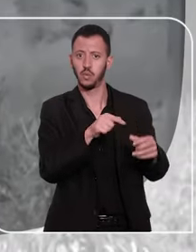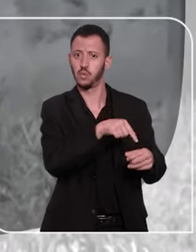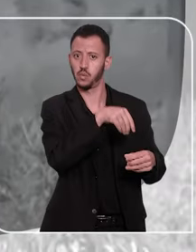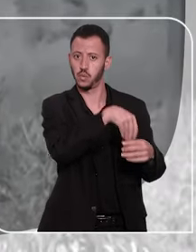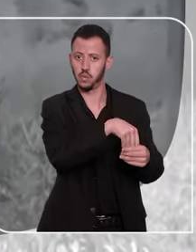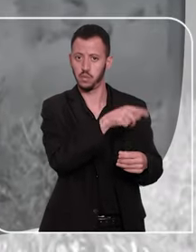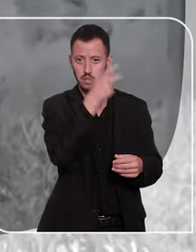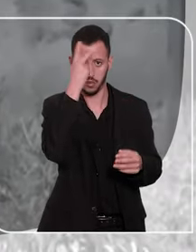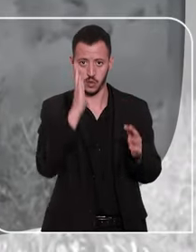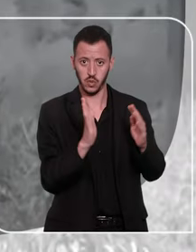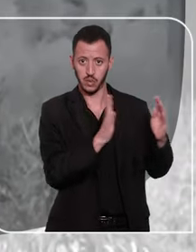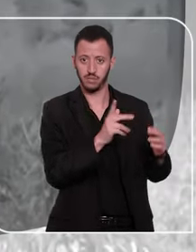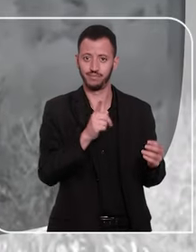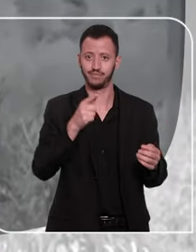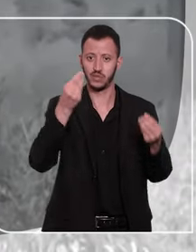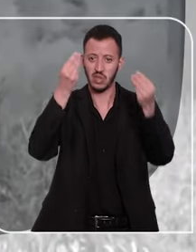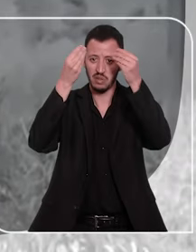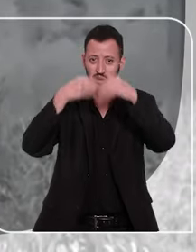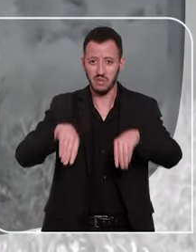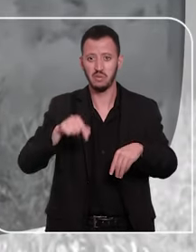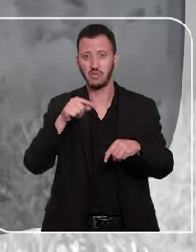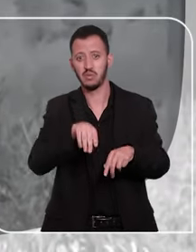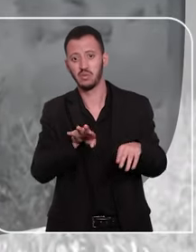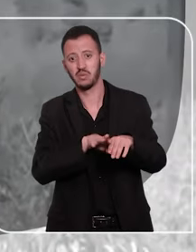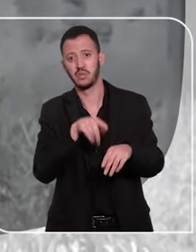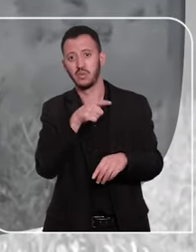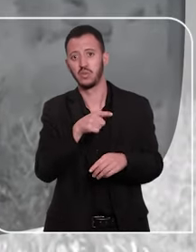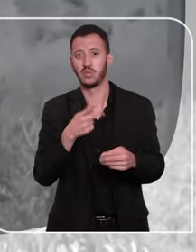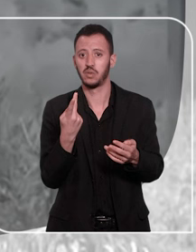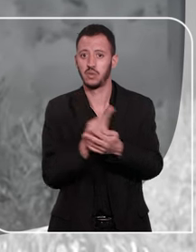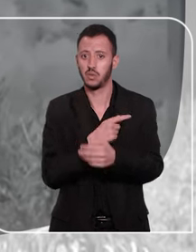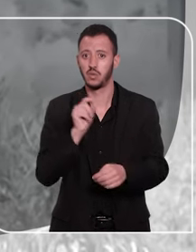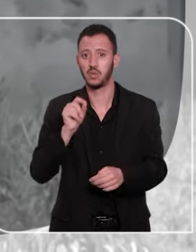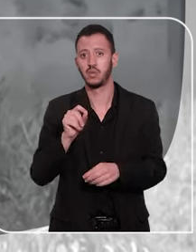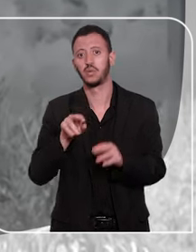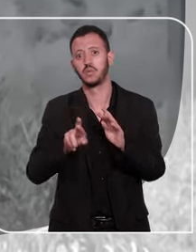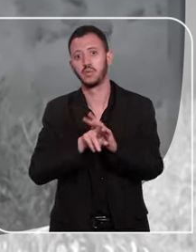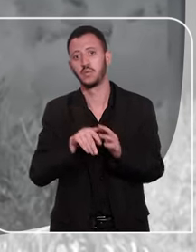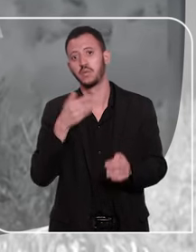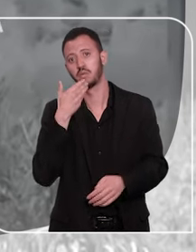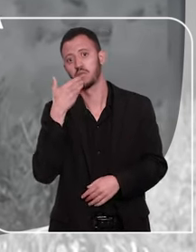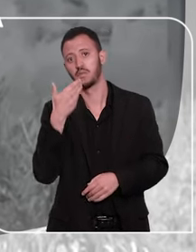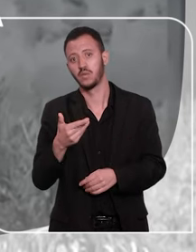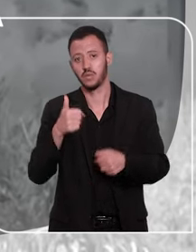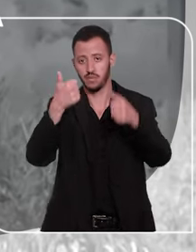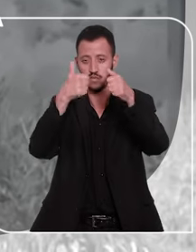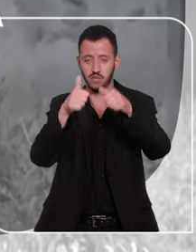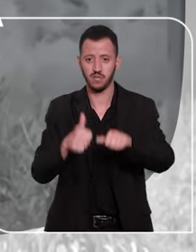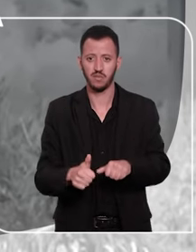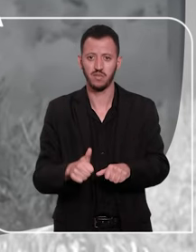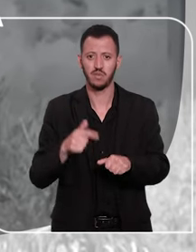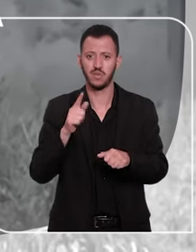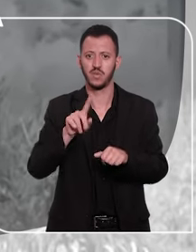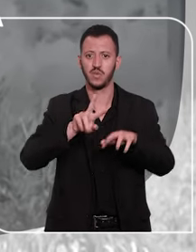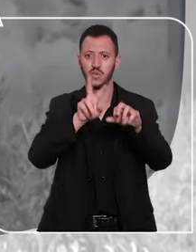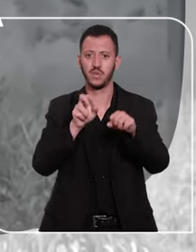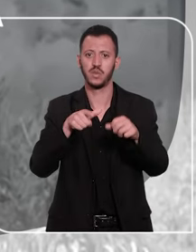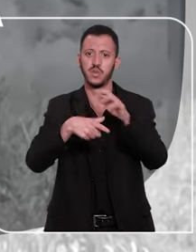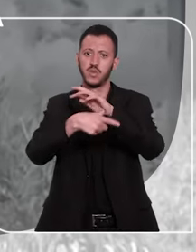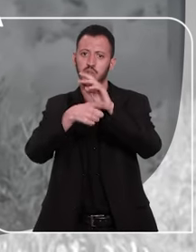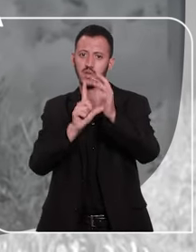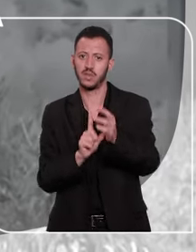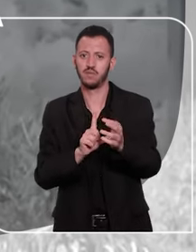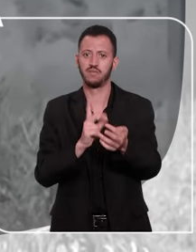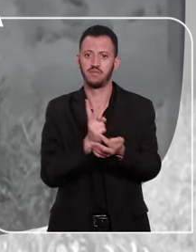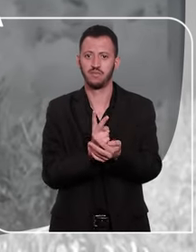desiste do único processo selecionado como representativo da controversia ou quando há pedido de revisão de